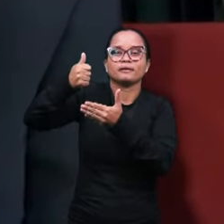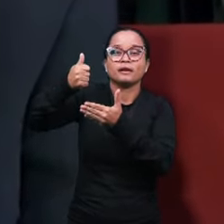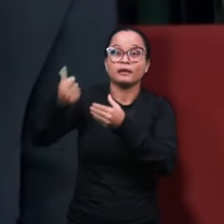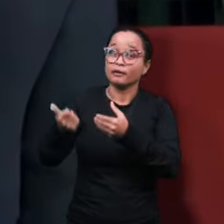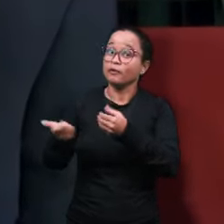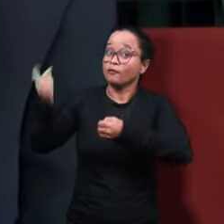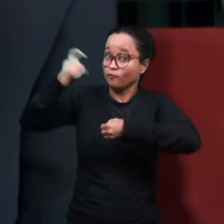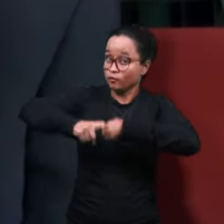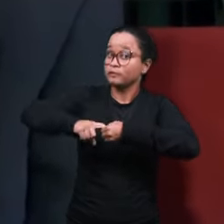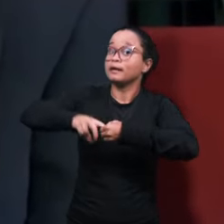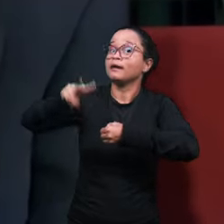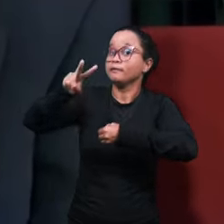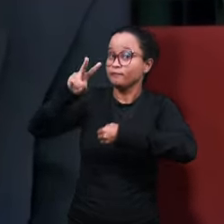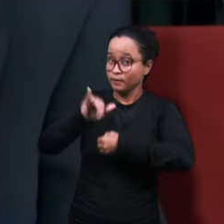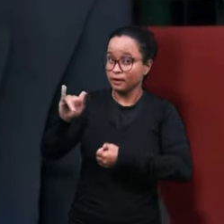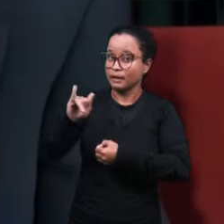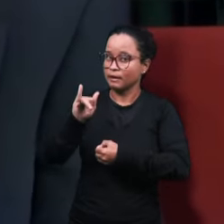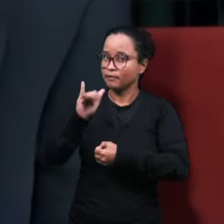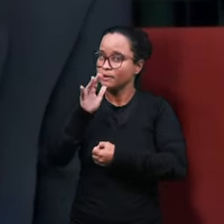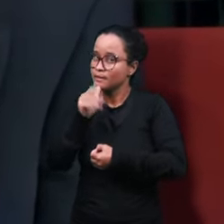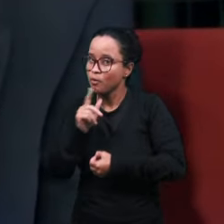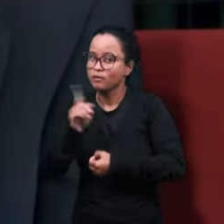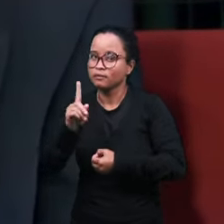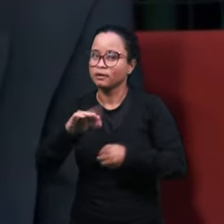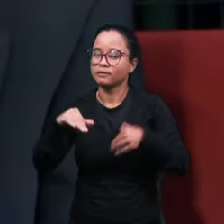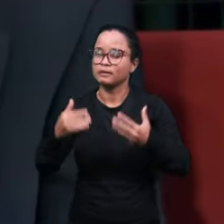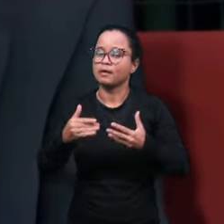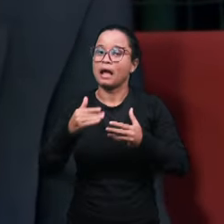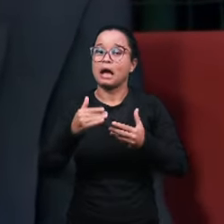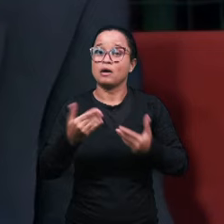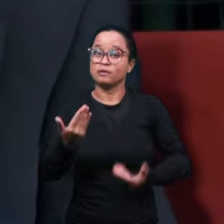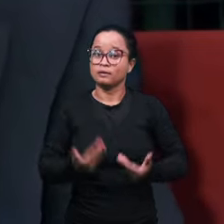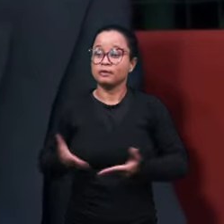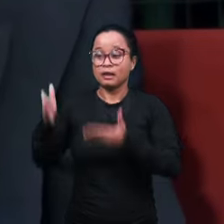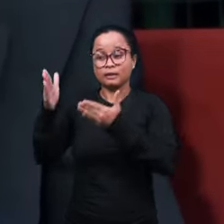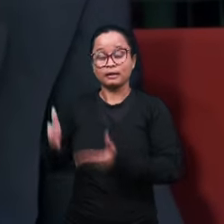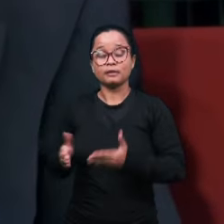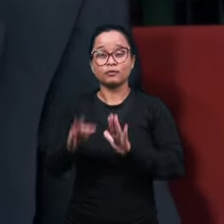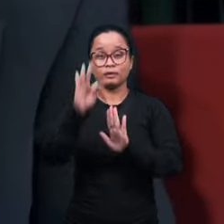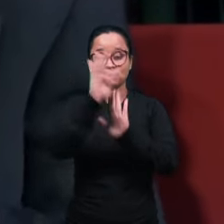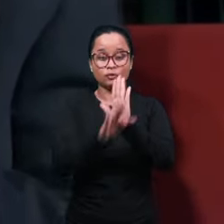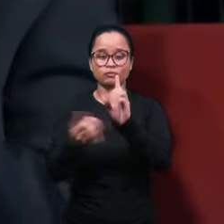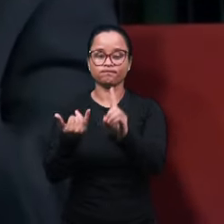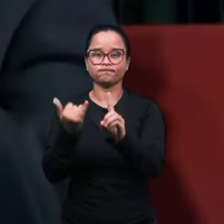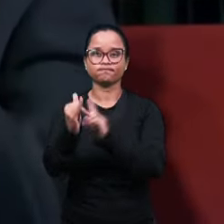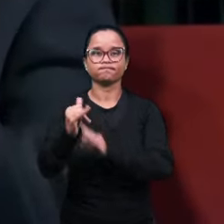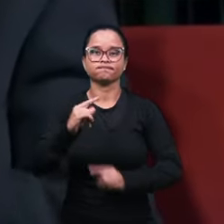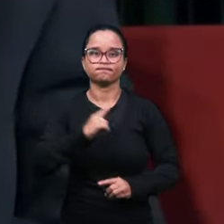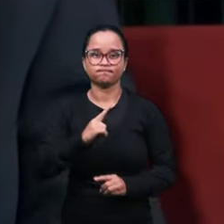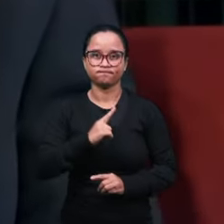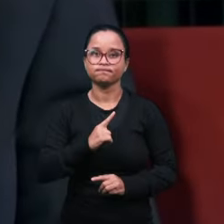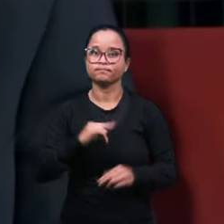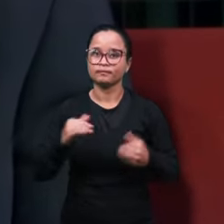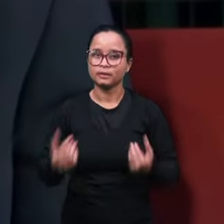tardará. Então a igreja é um texto profético, e a igreja entende e que o